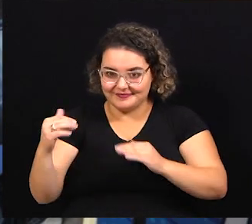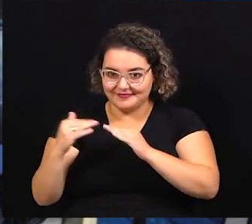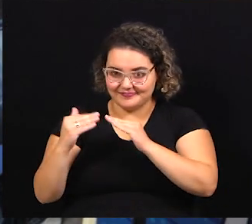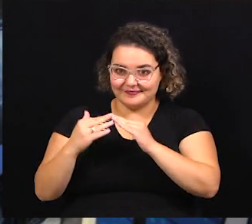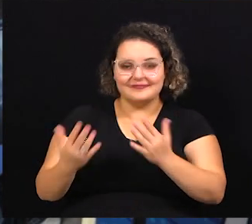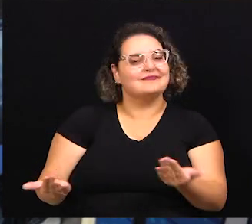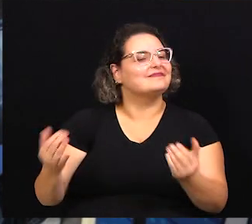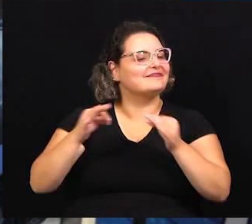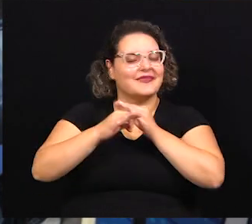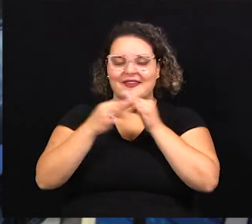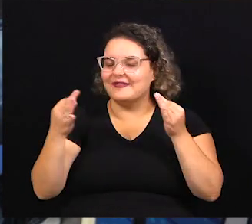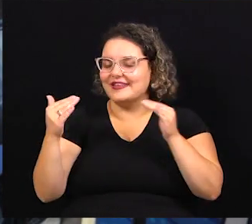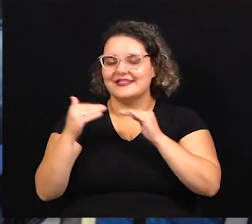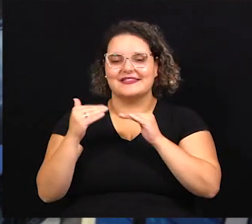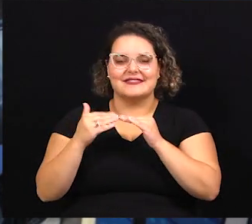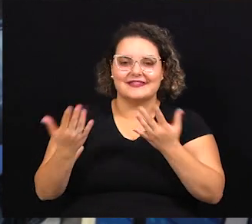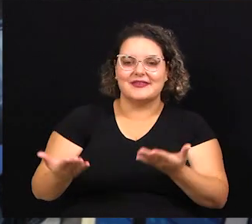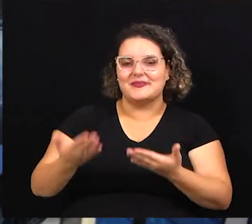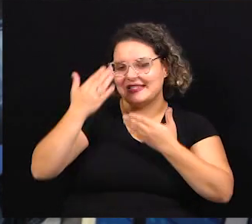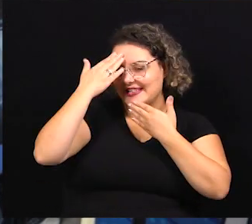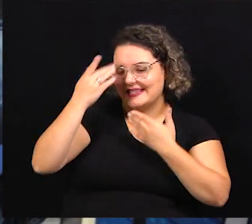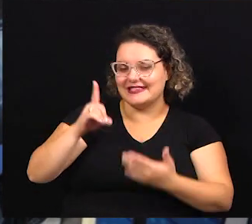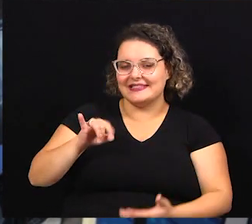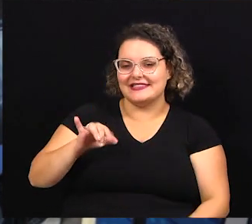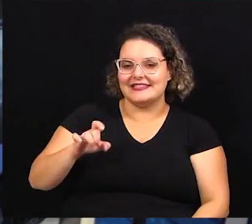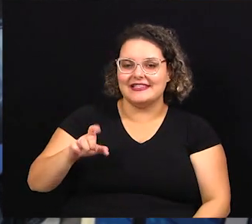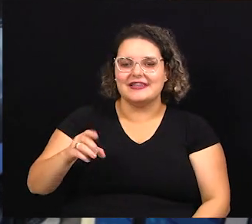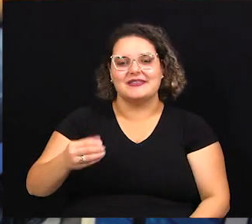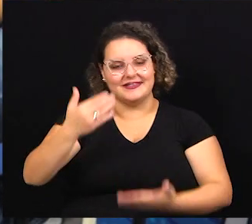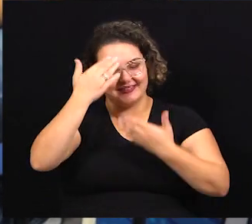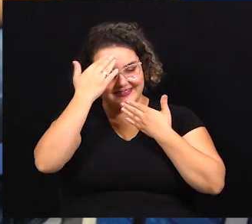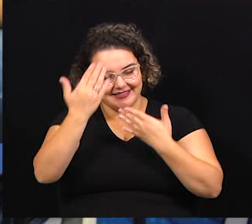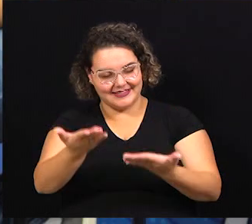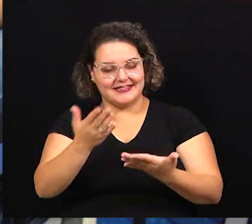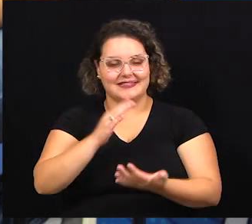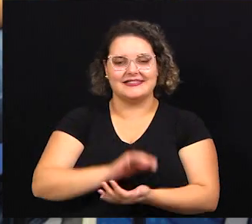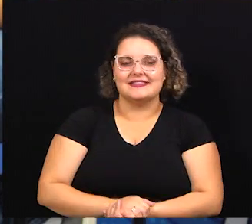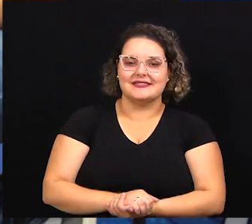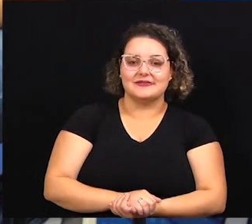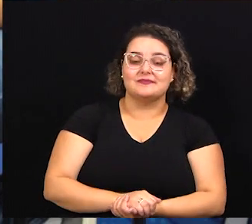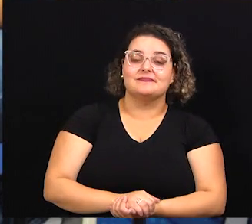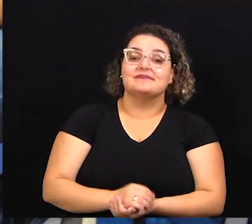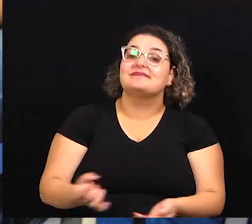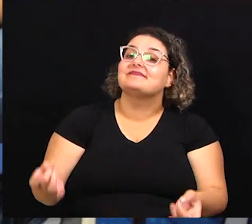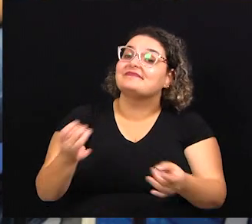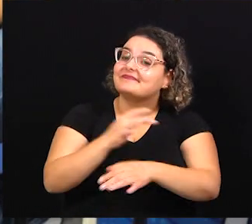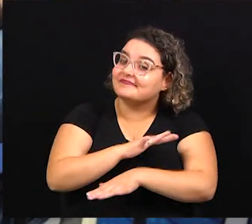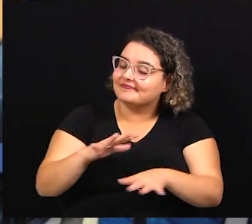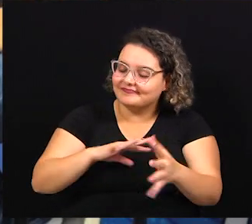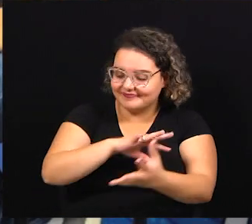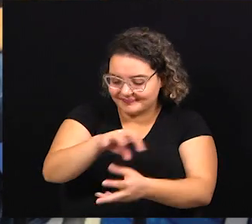combinado? Perfeito, combinadíssimo. Valeu, Diego. Eu que te agradeço.